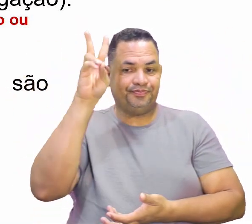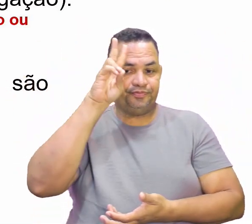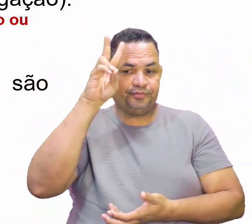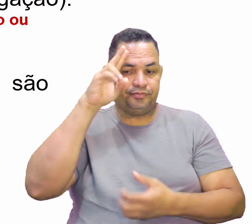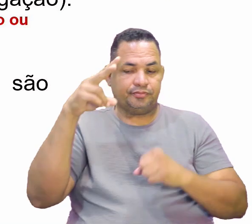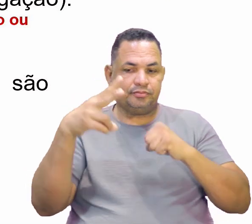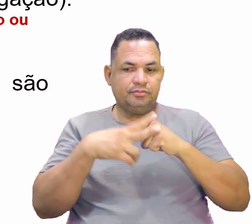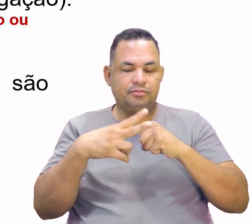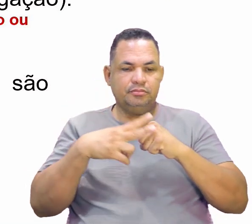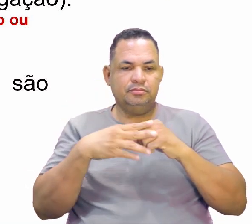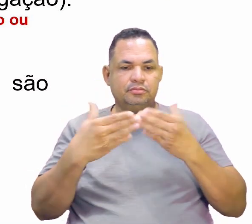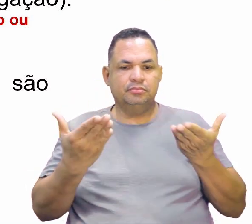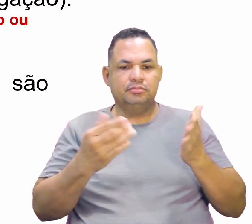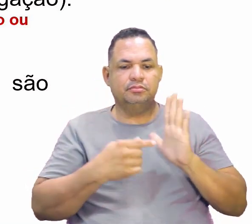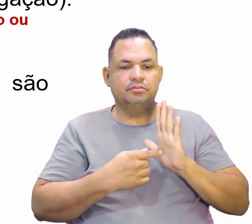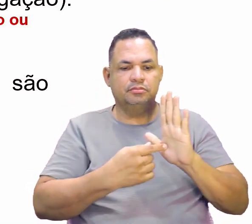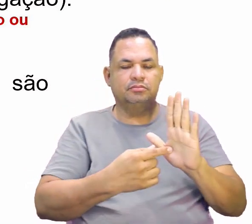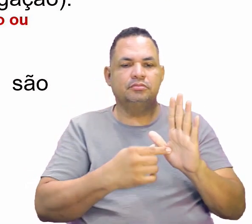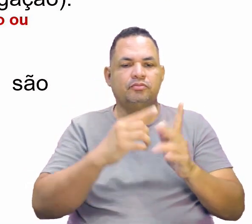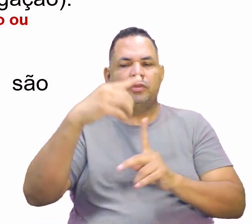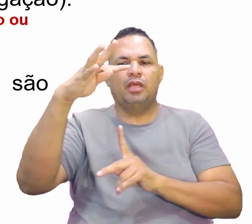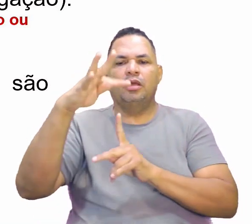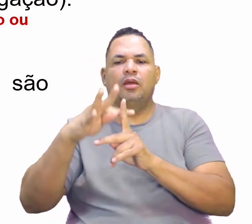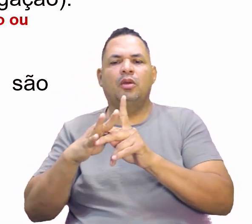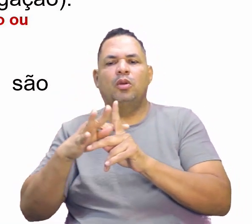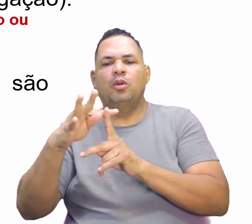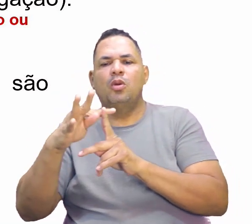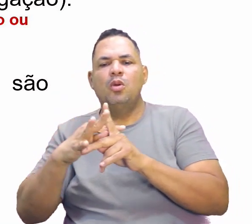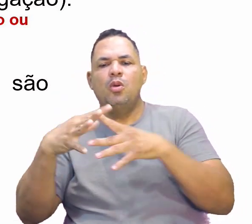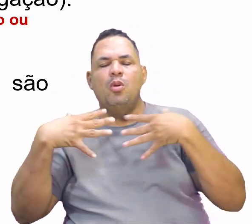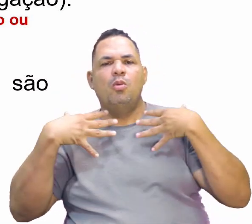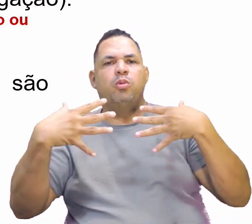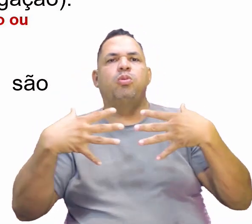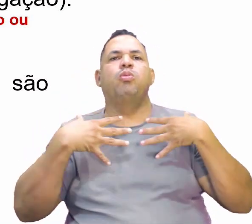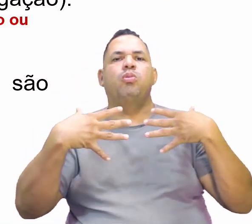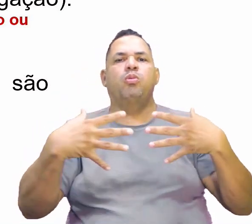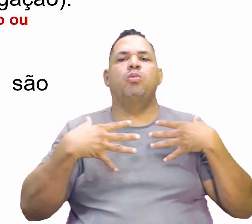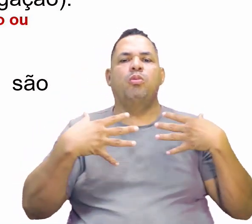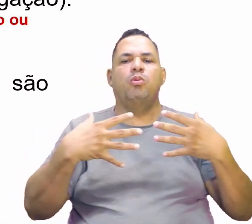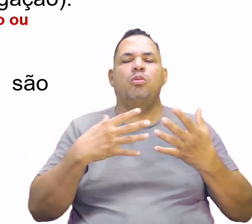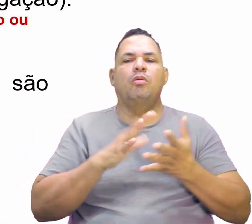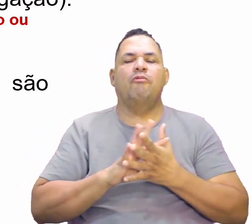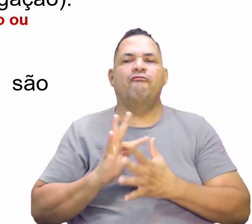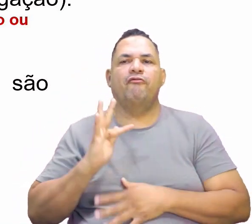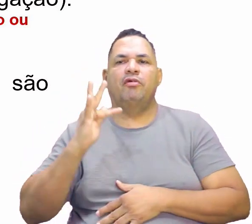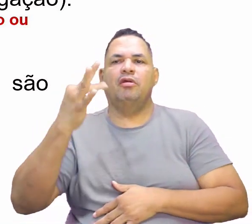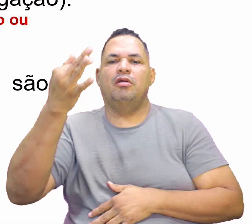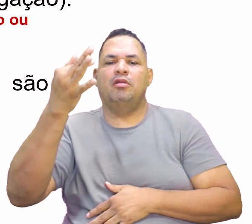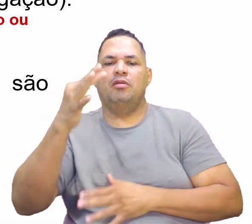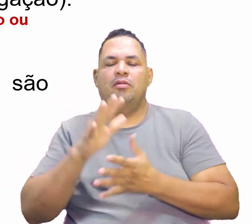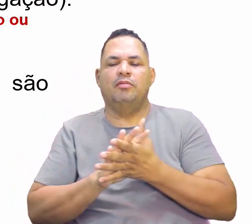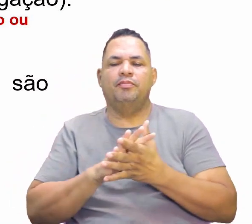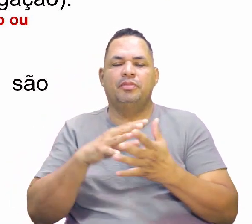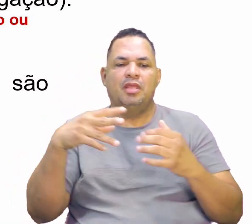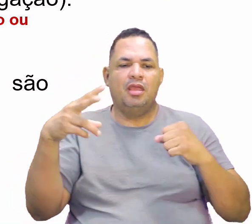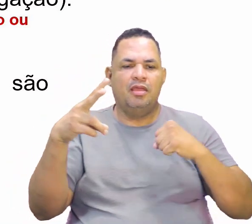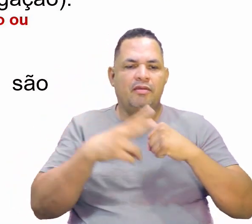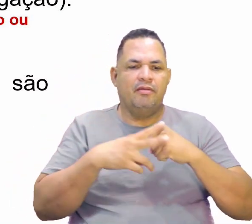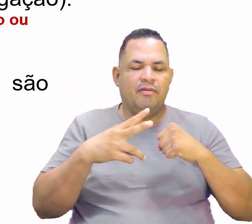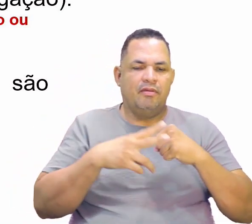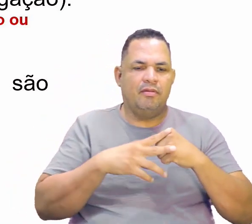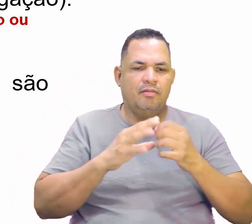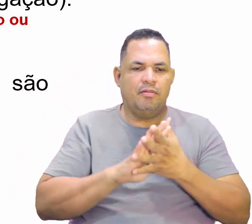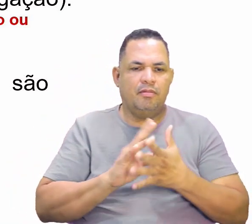verbos impessoais. Indicou temperatura, fenômeno natural. Olha, verbo haver no sentido de